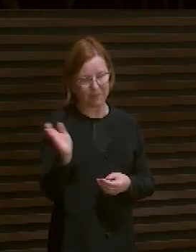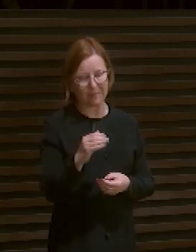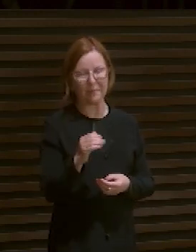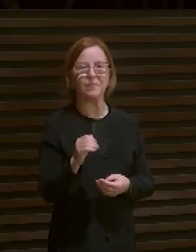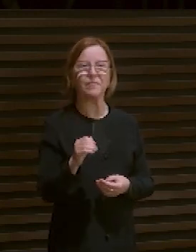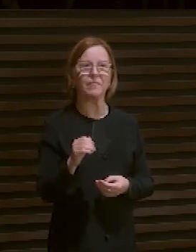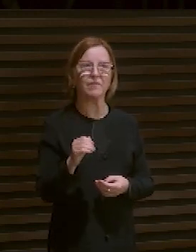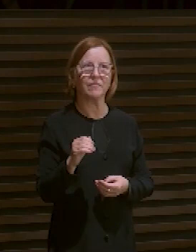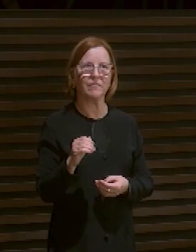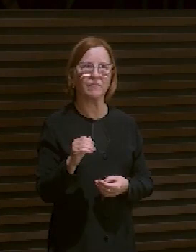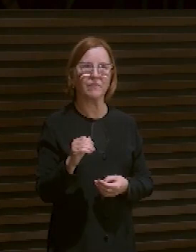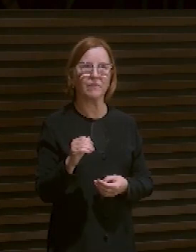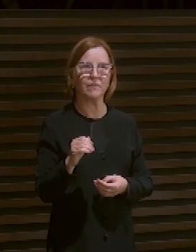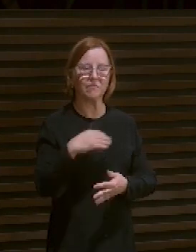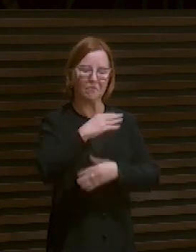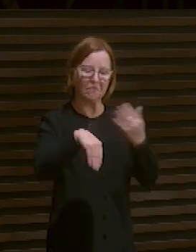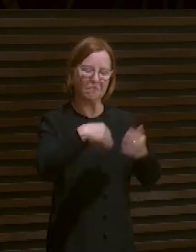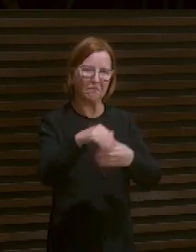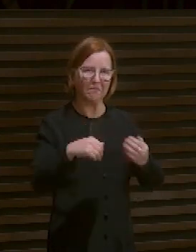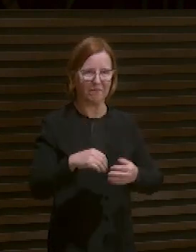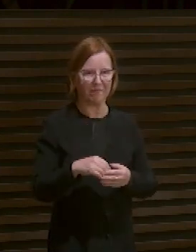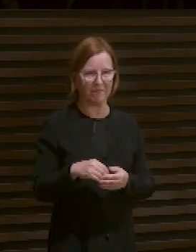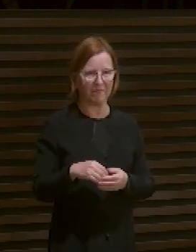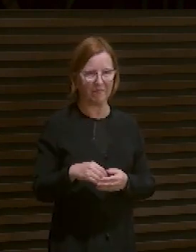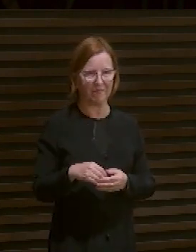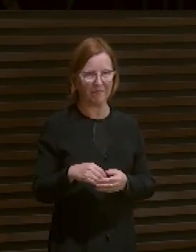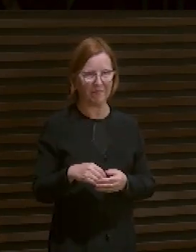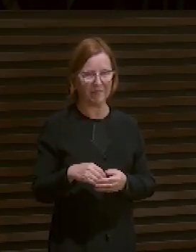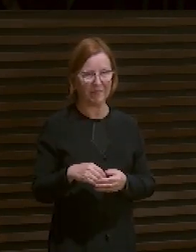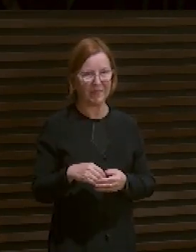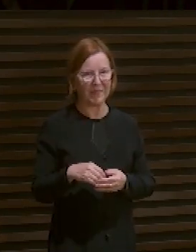são mistura da Quetura,